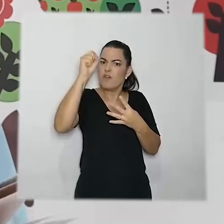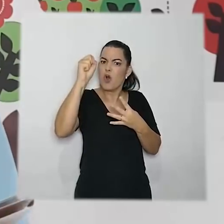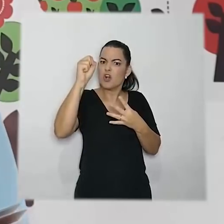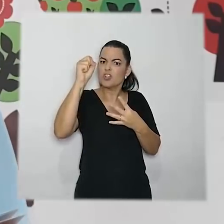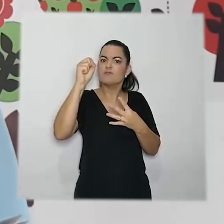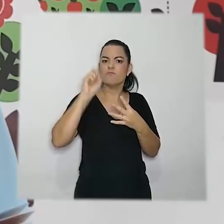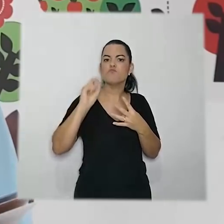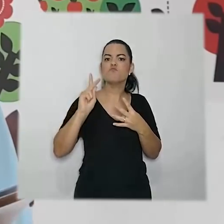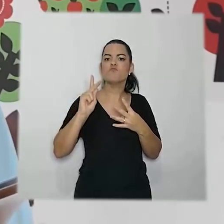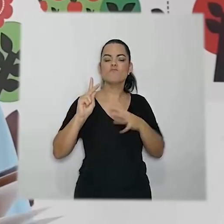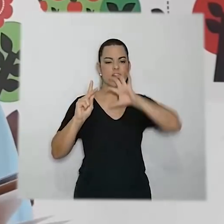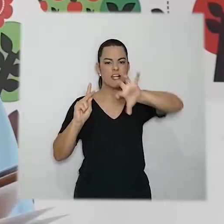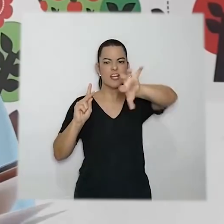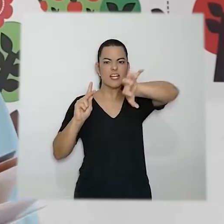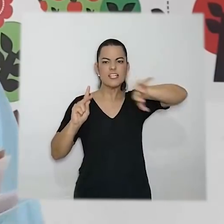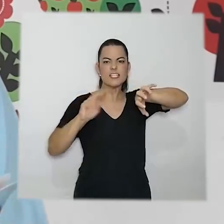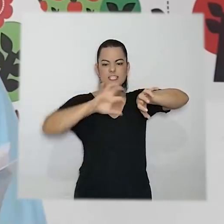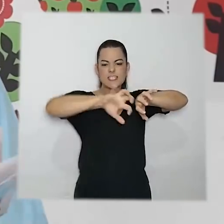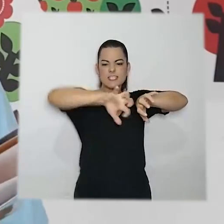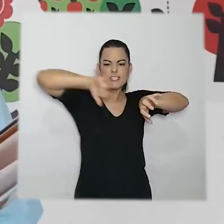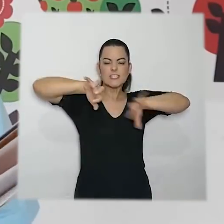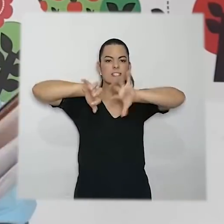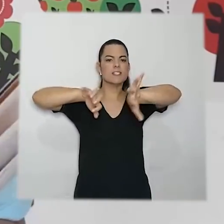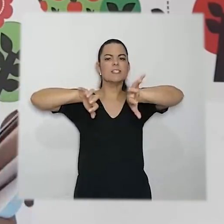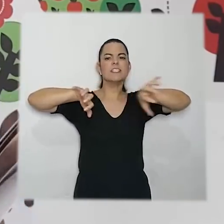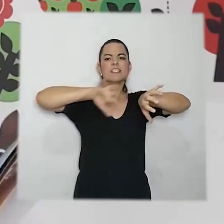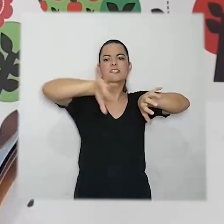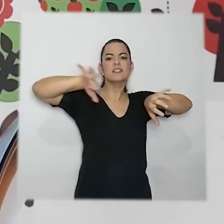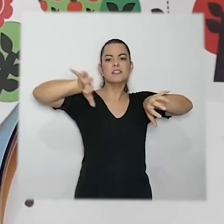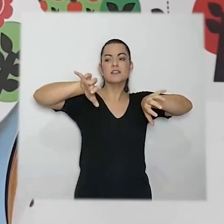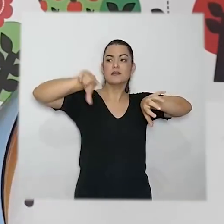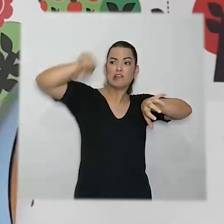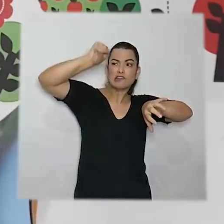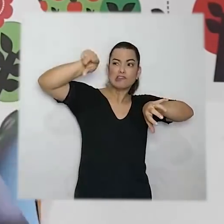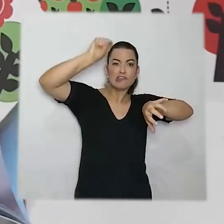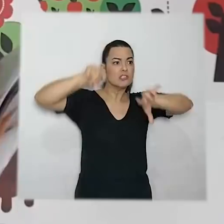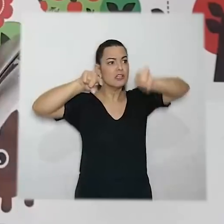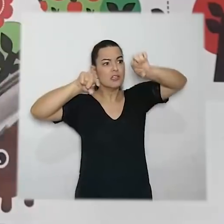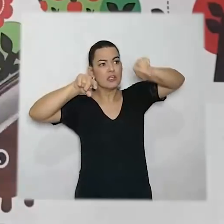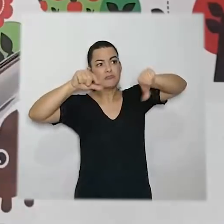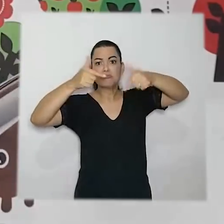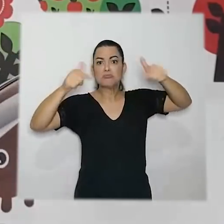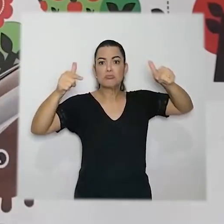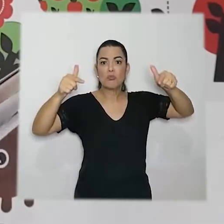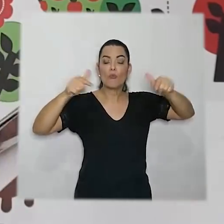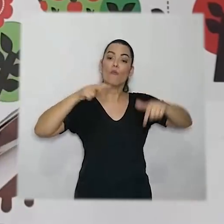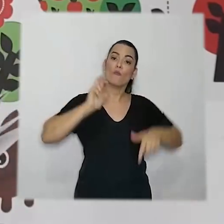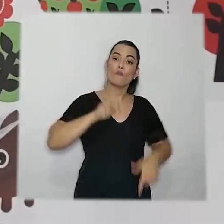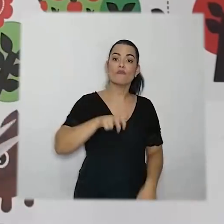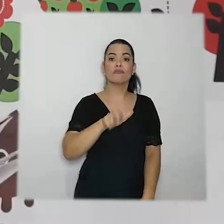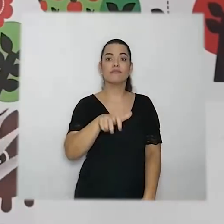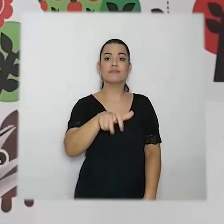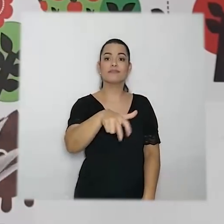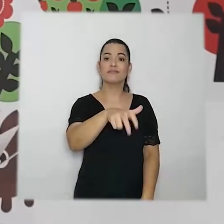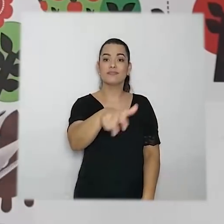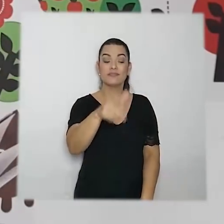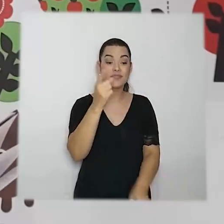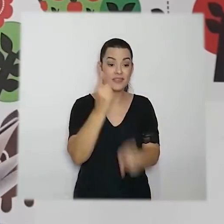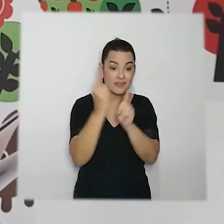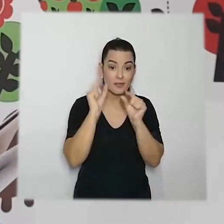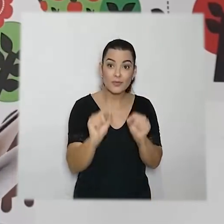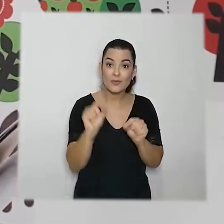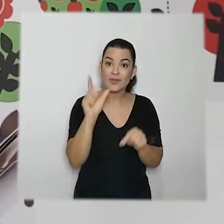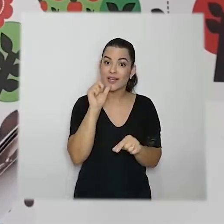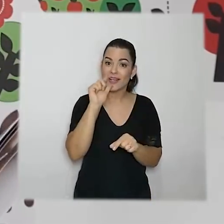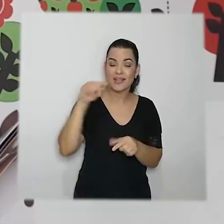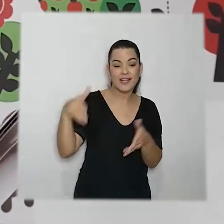não viu espinho nenhum. Andou, andou, andou. Viu um riozinho